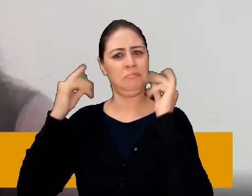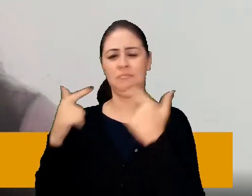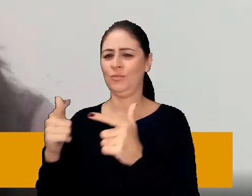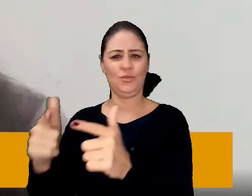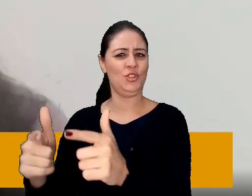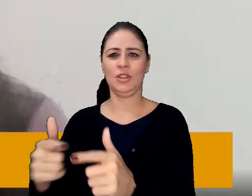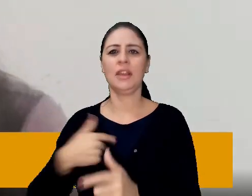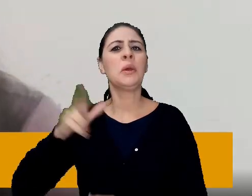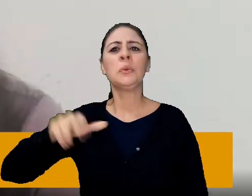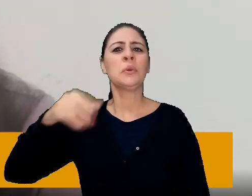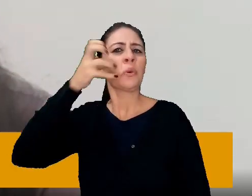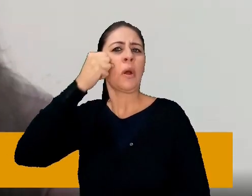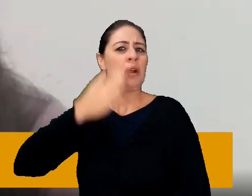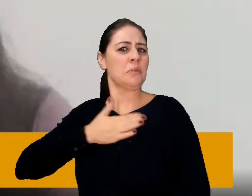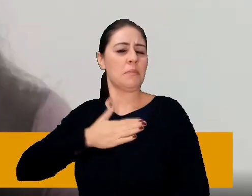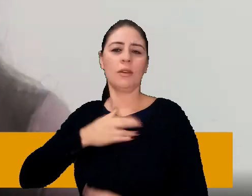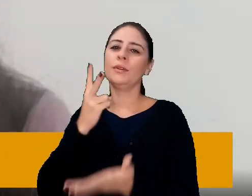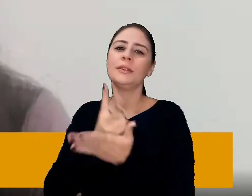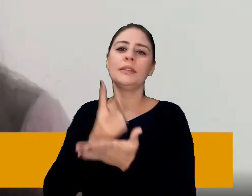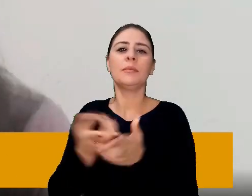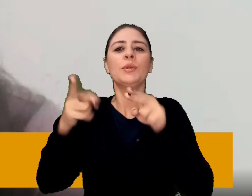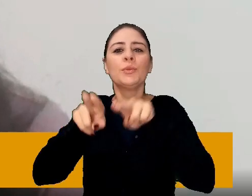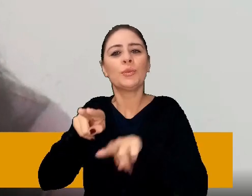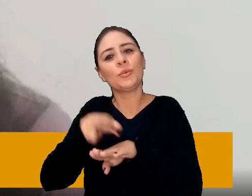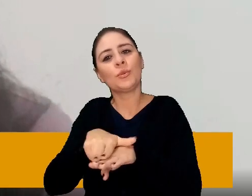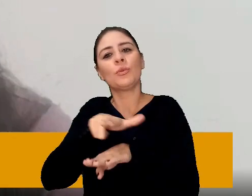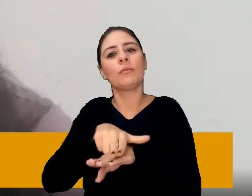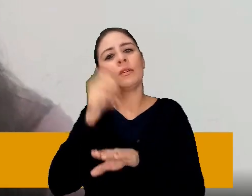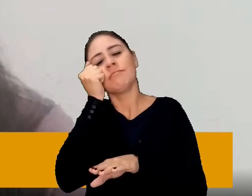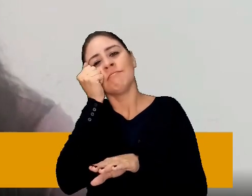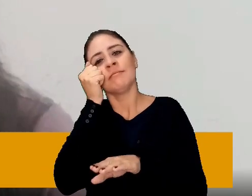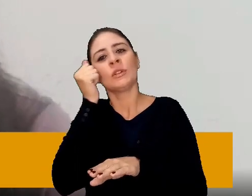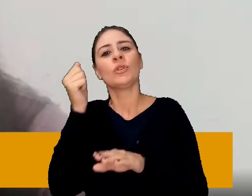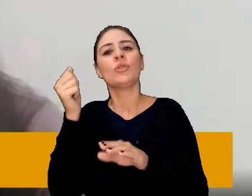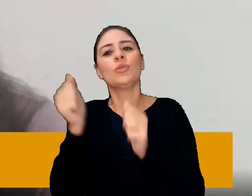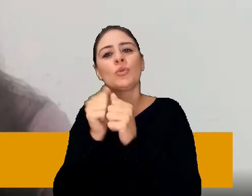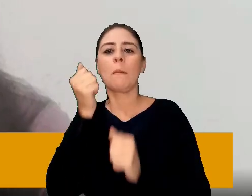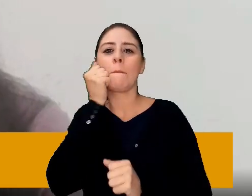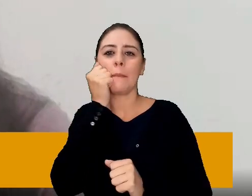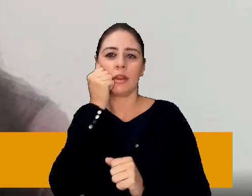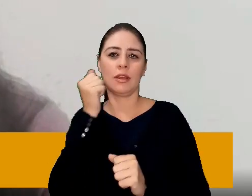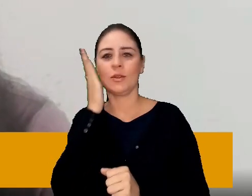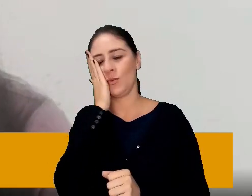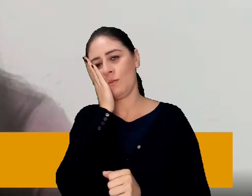porque eu nunca tive quarto, assim, né, eu sempre dormia com a minha mãe. Aí ele falou assim, olha, a